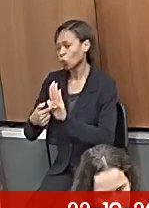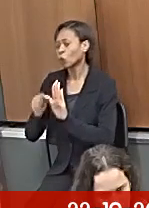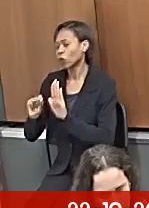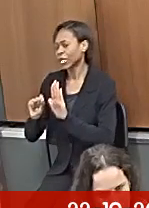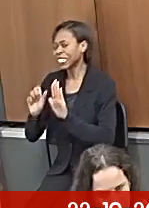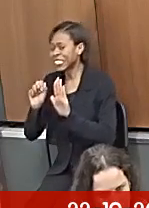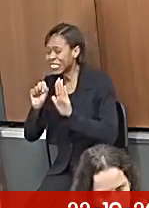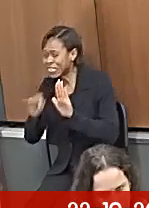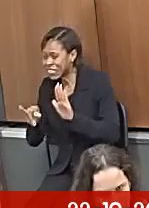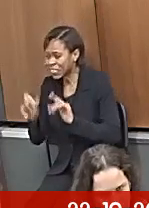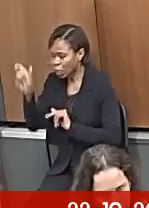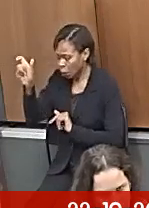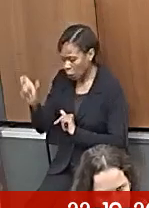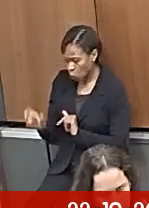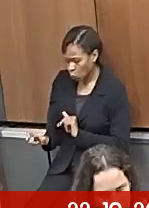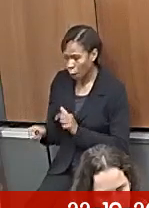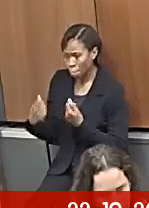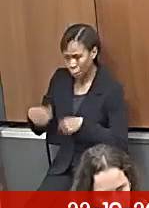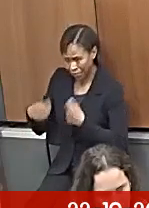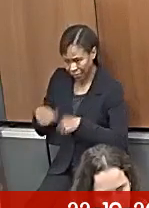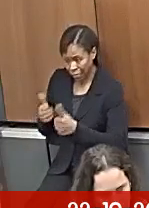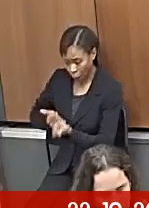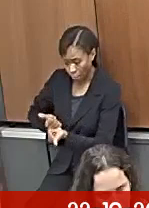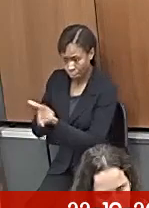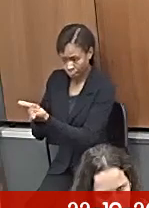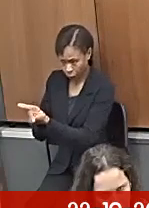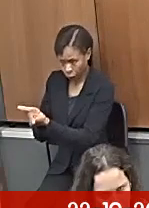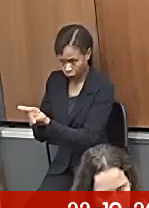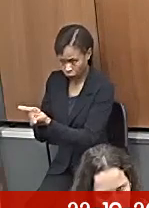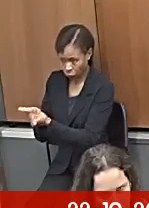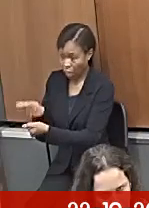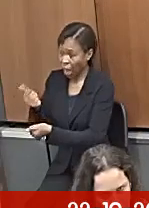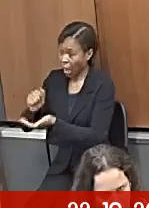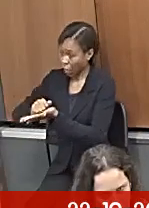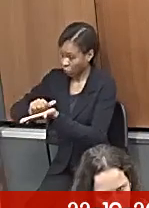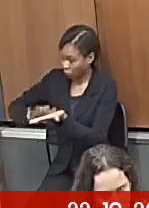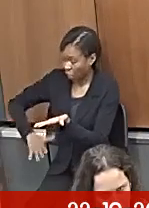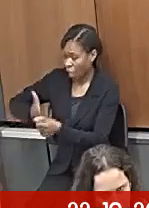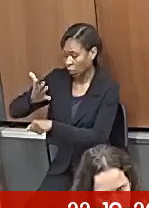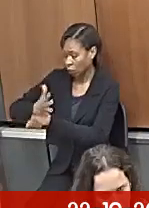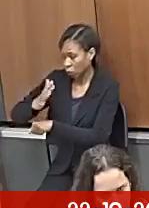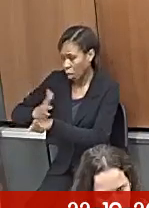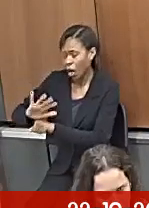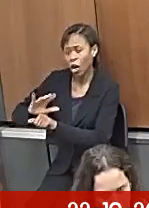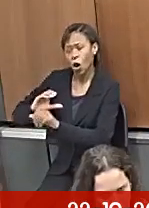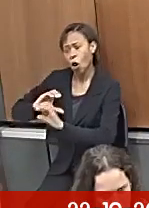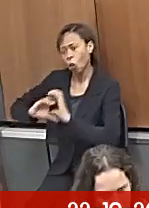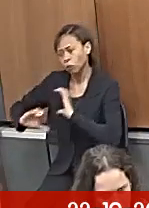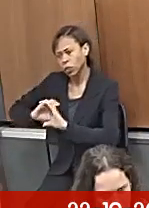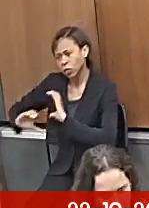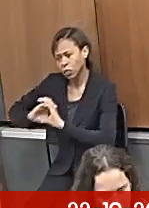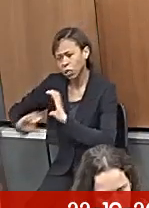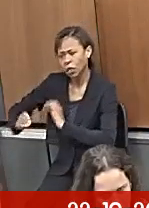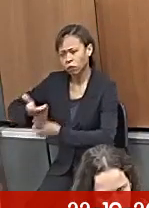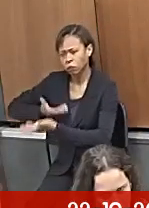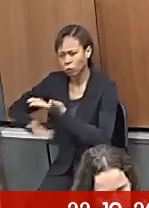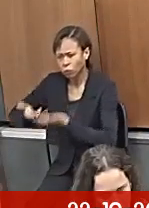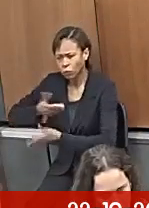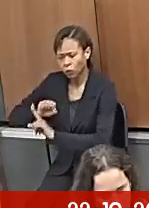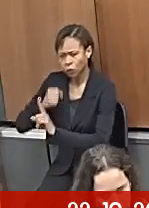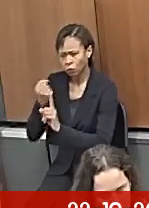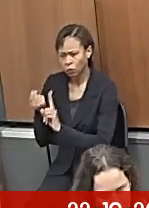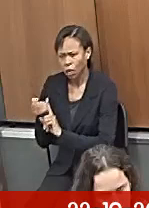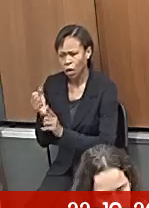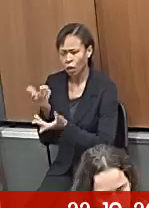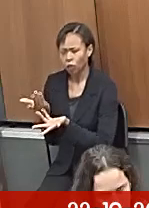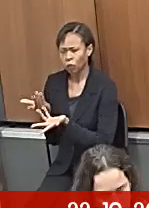caso seja comprovada a necessidade de apoio às atividades de comunicação, de interação social,